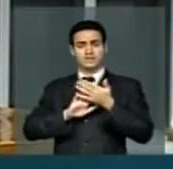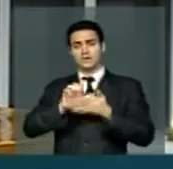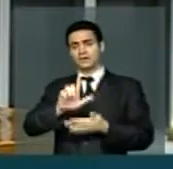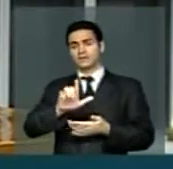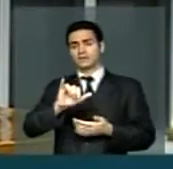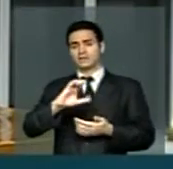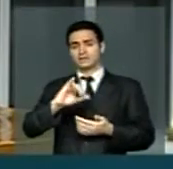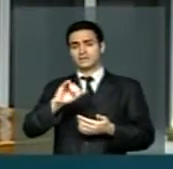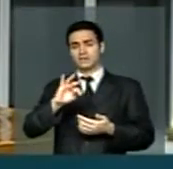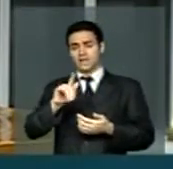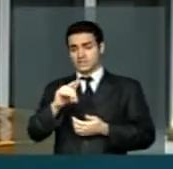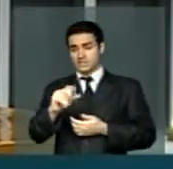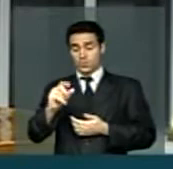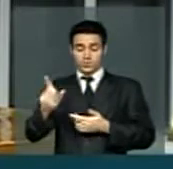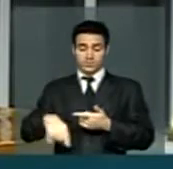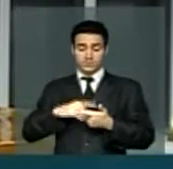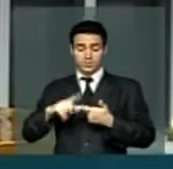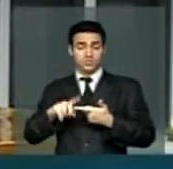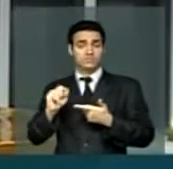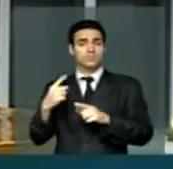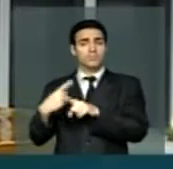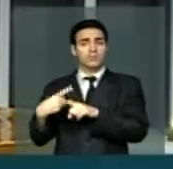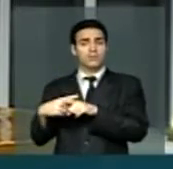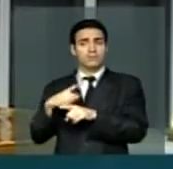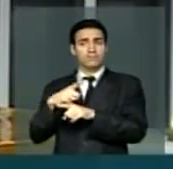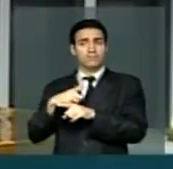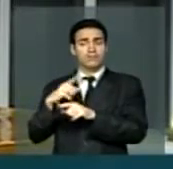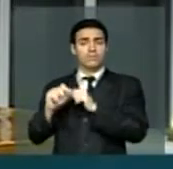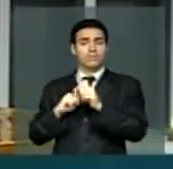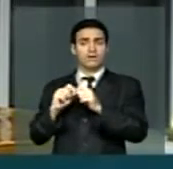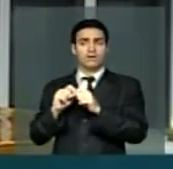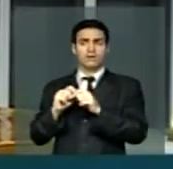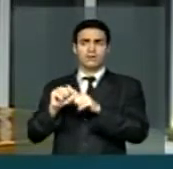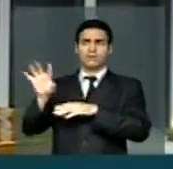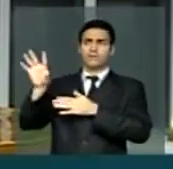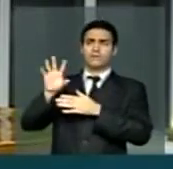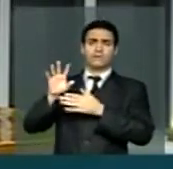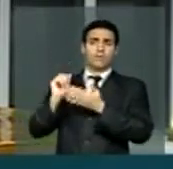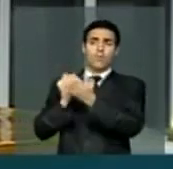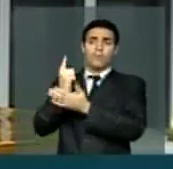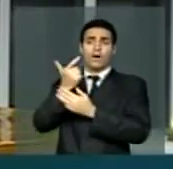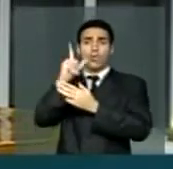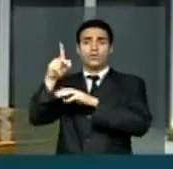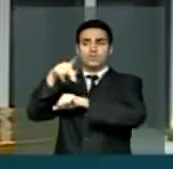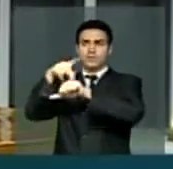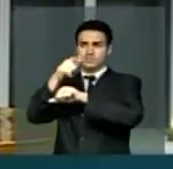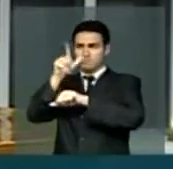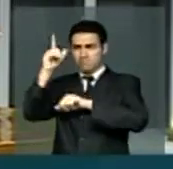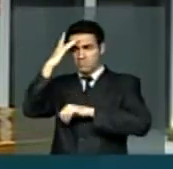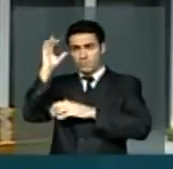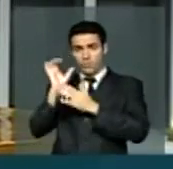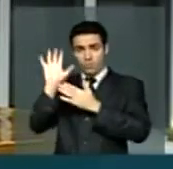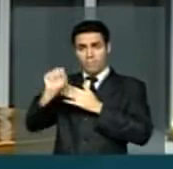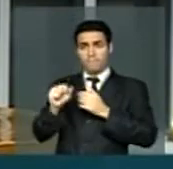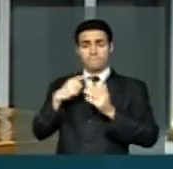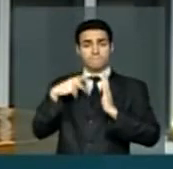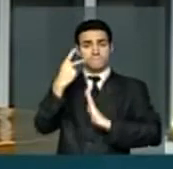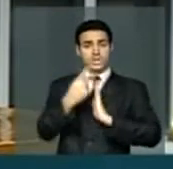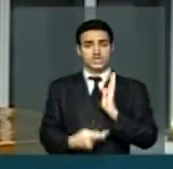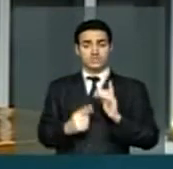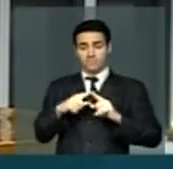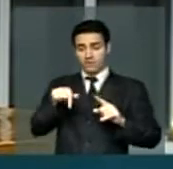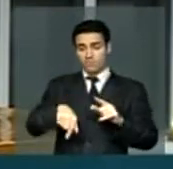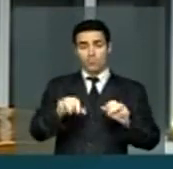segundo aspecto é de que tenhamos que importar um projeto sem que haja qualquer tipo de discussão na nossa